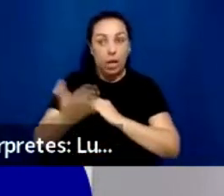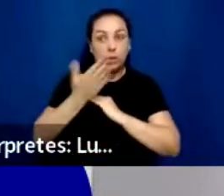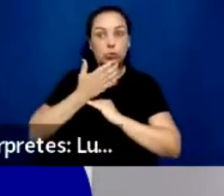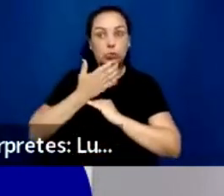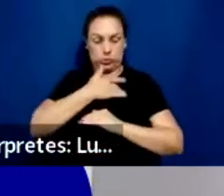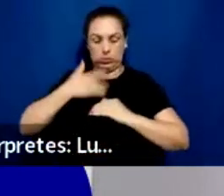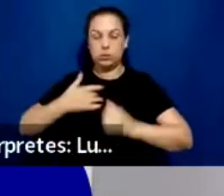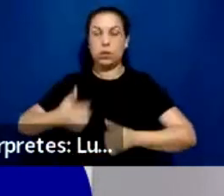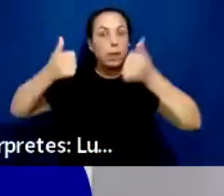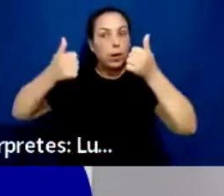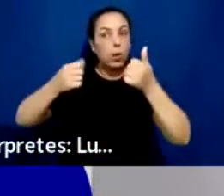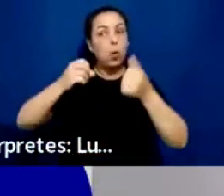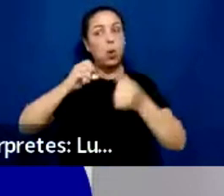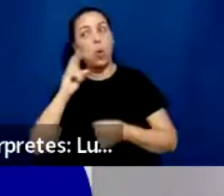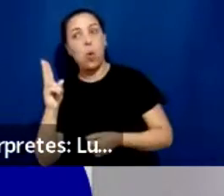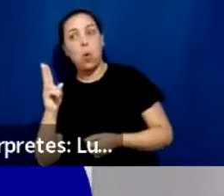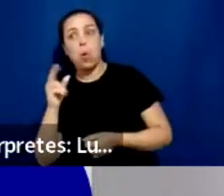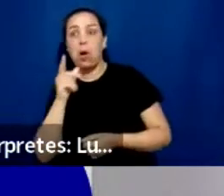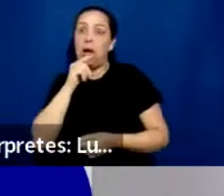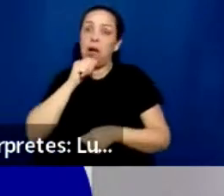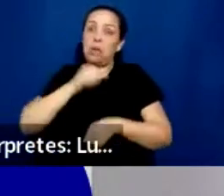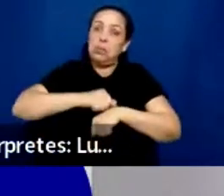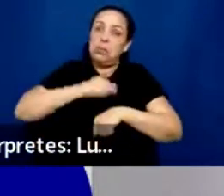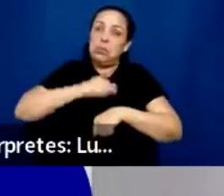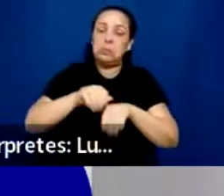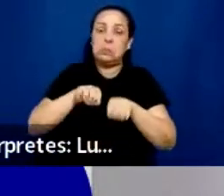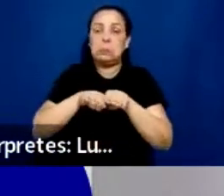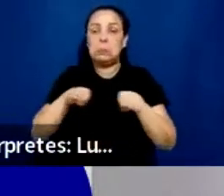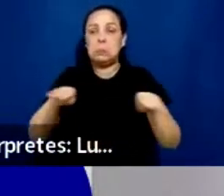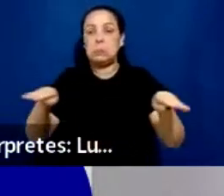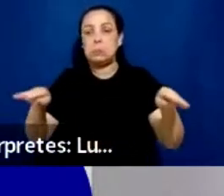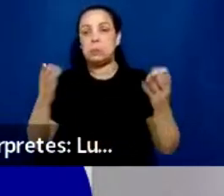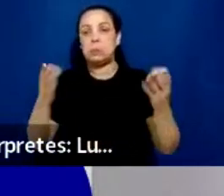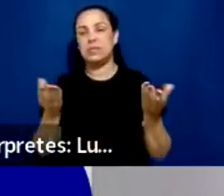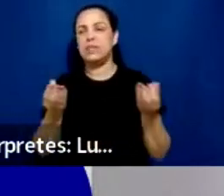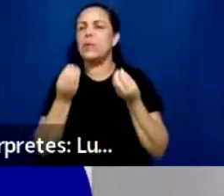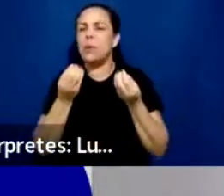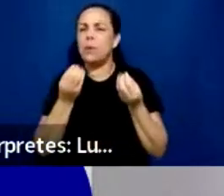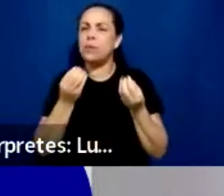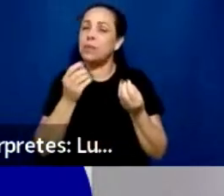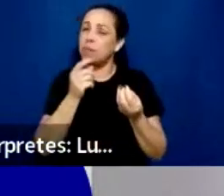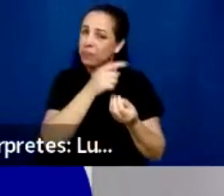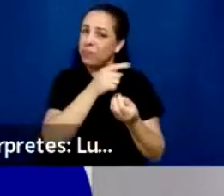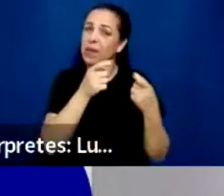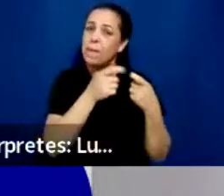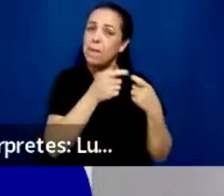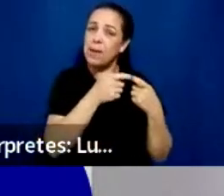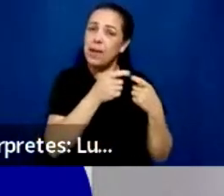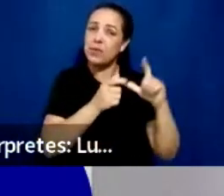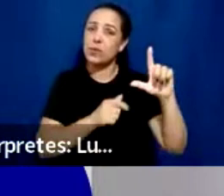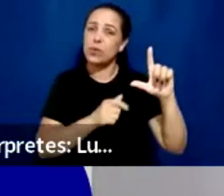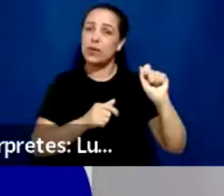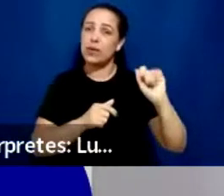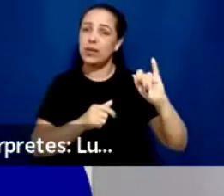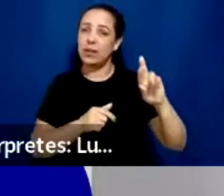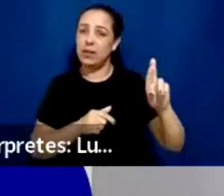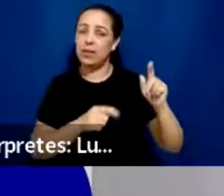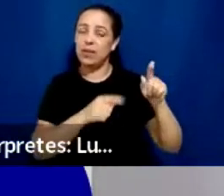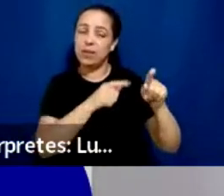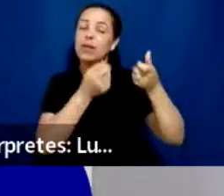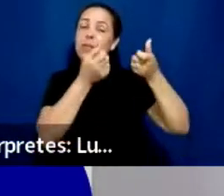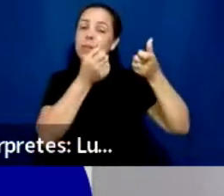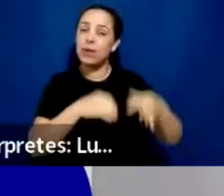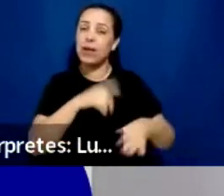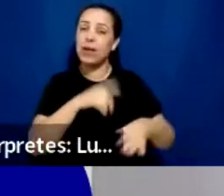tem essa qualidade? Segundo o Dr. Lair Ribeiro, a água determina doença, a água determina saúde.